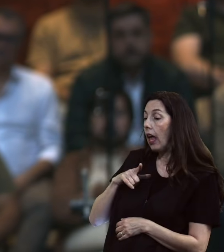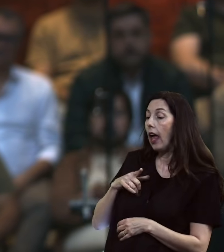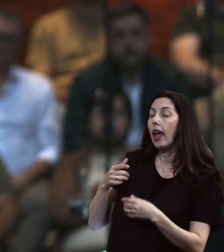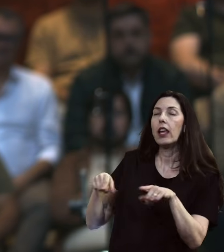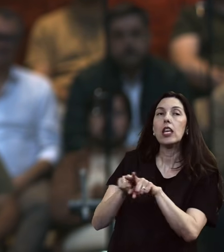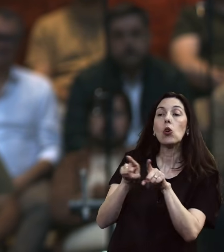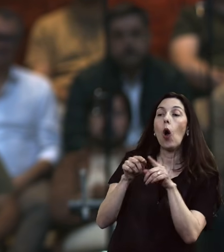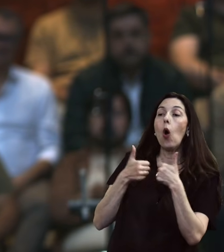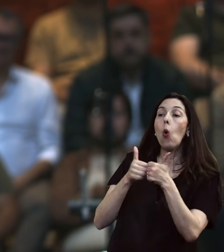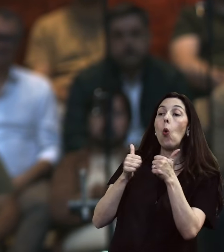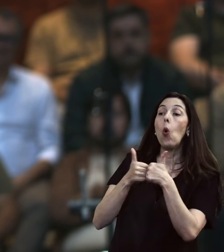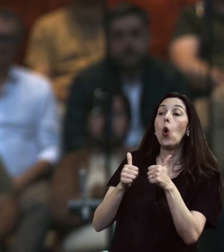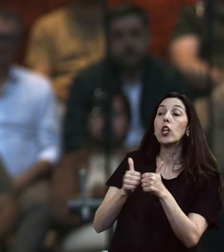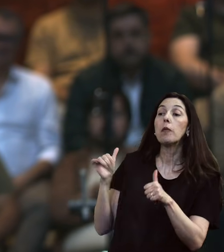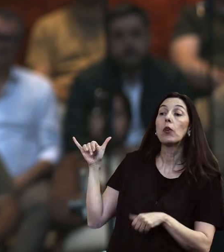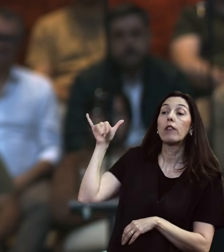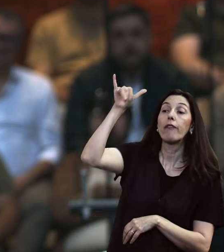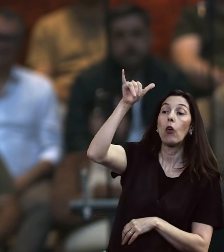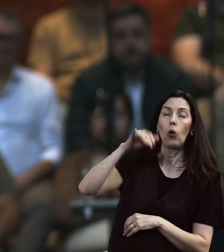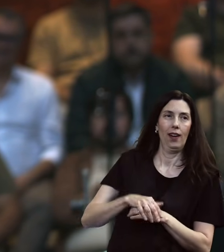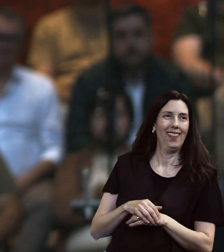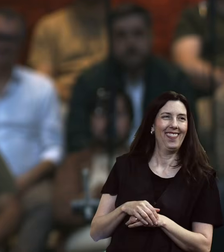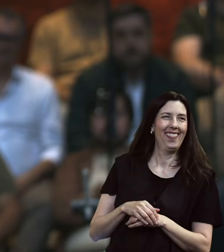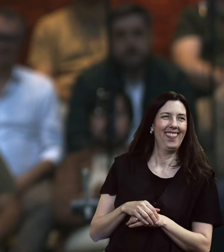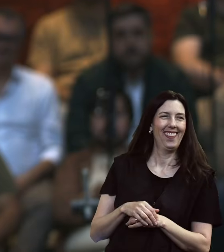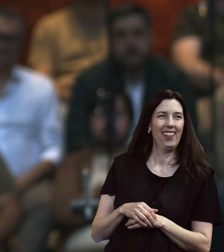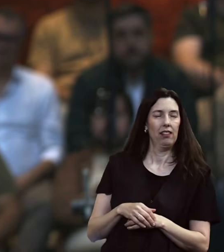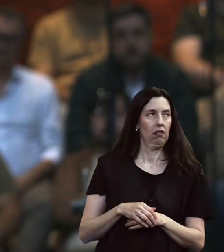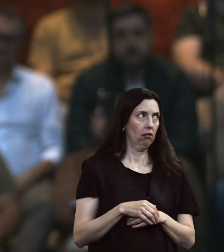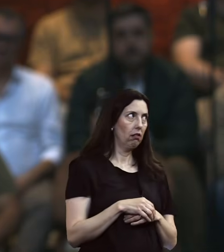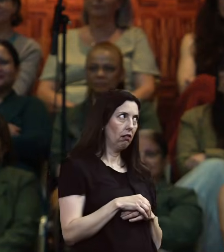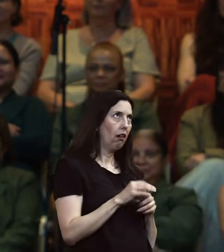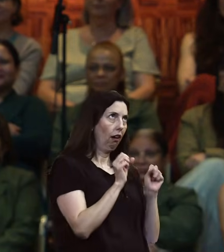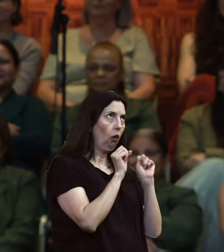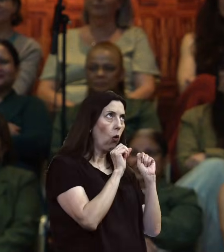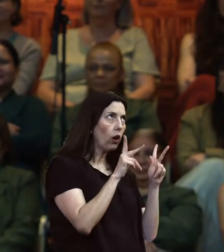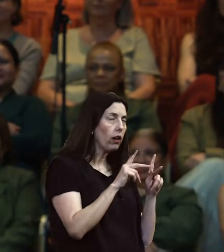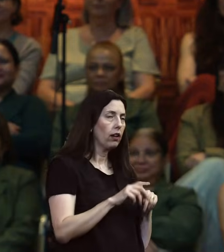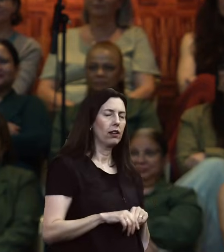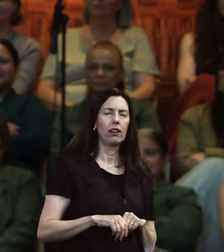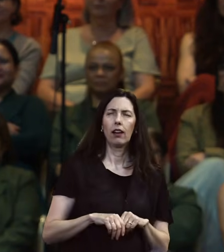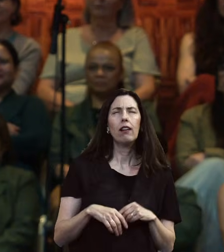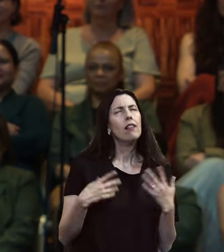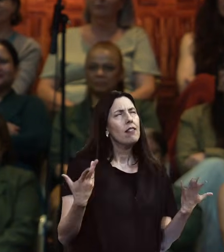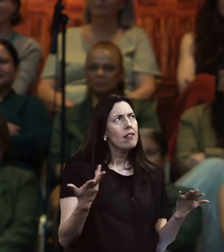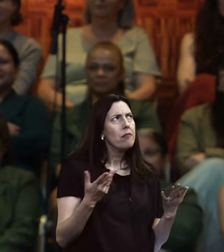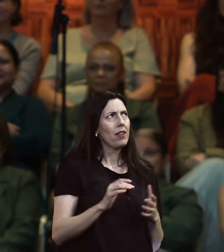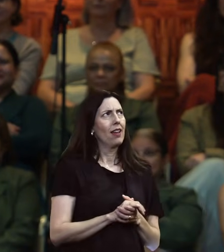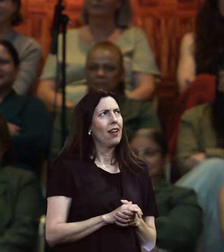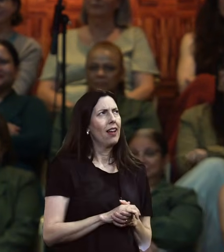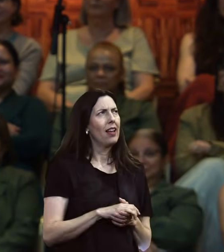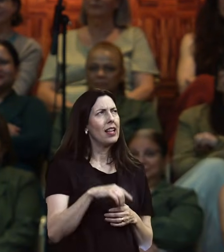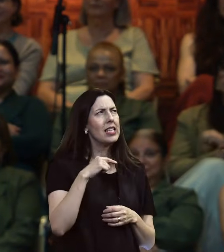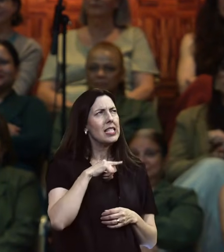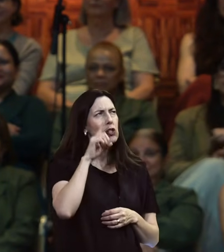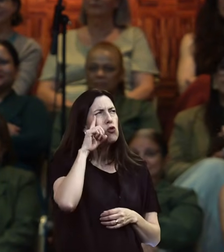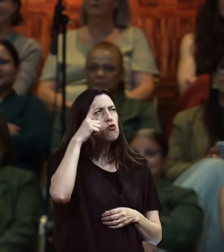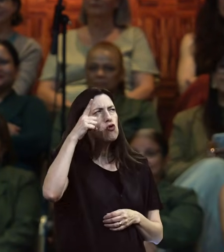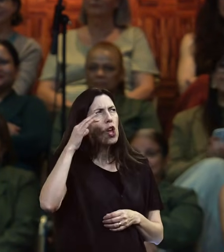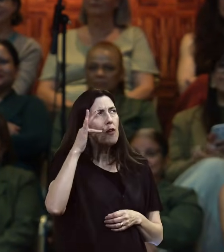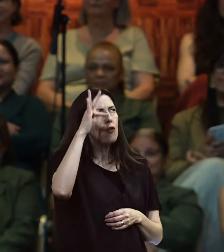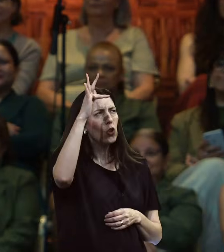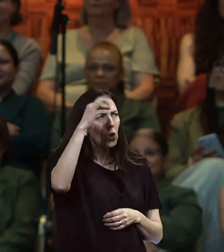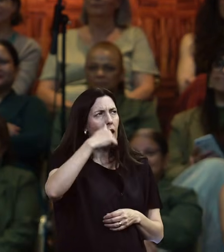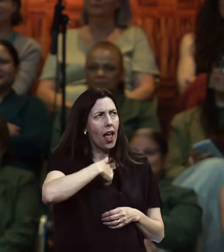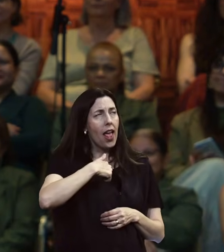voa. E eu falei, ok. E aí eu virei para ele e perguntei, será que um dia eu vou andar num ônibus